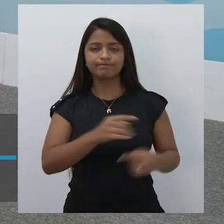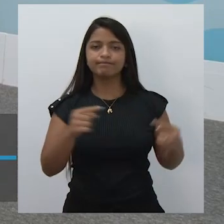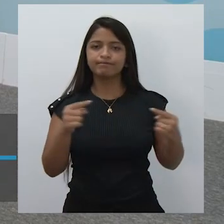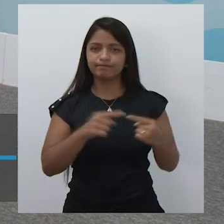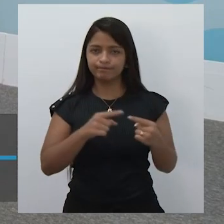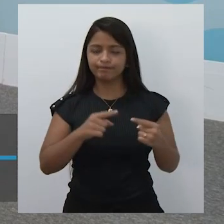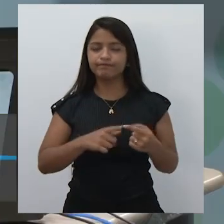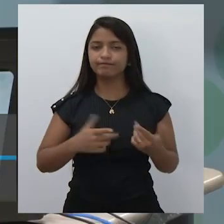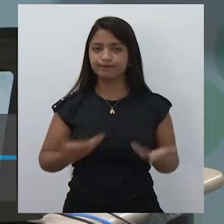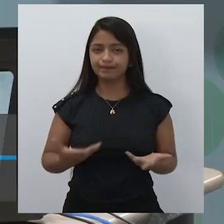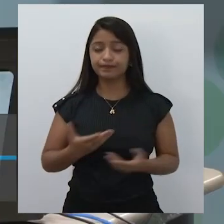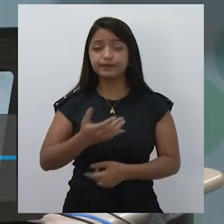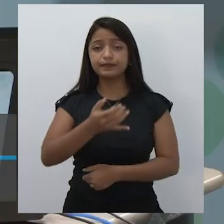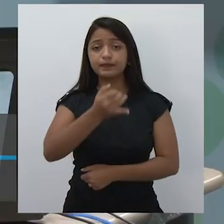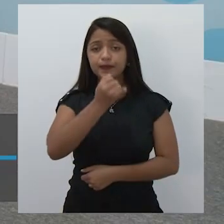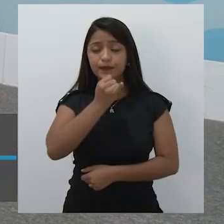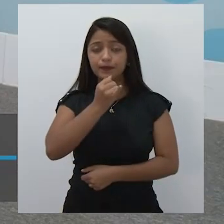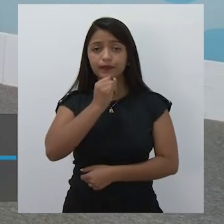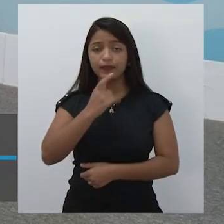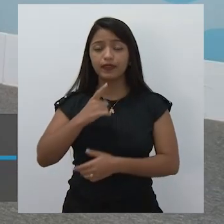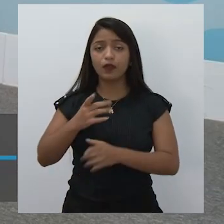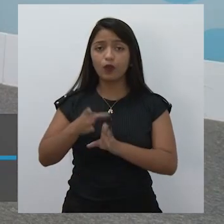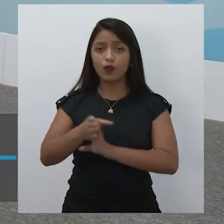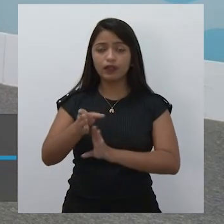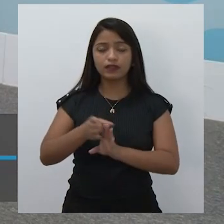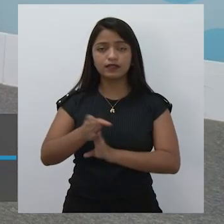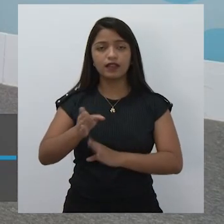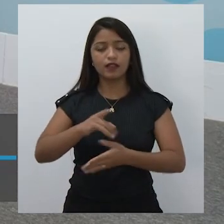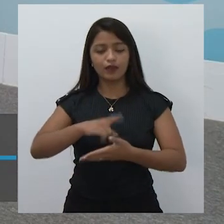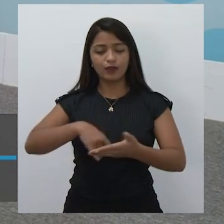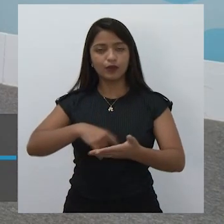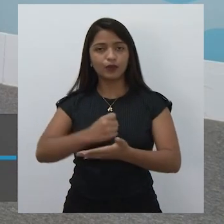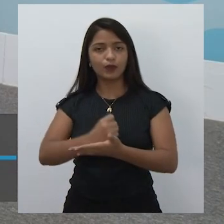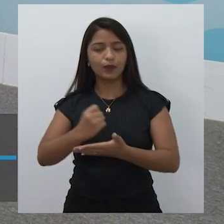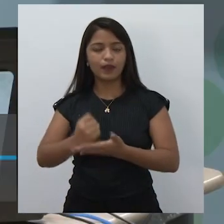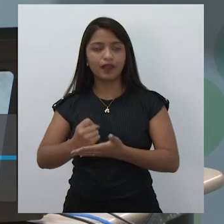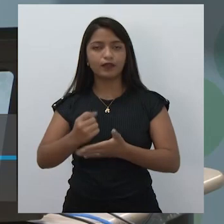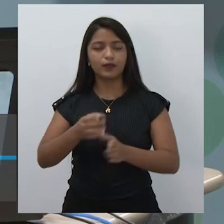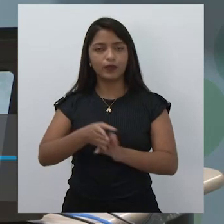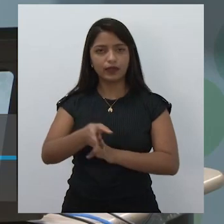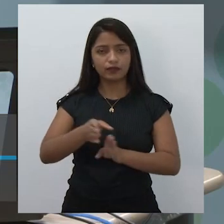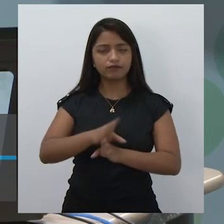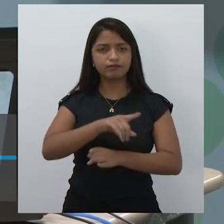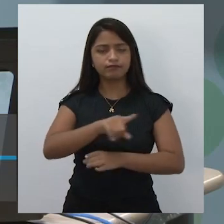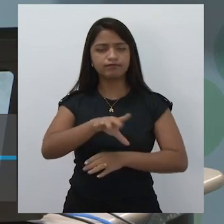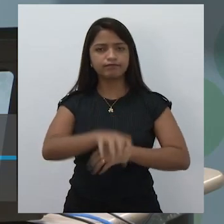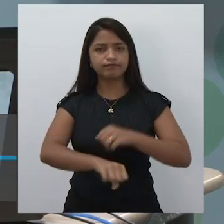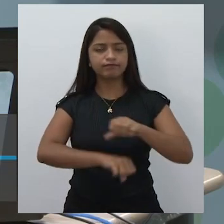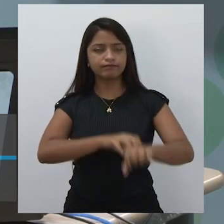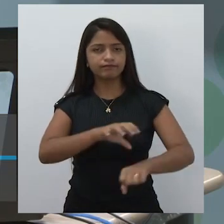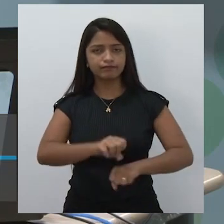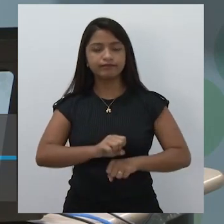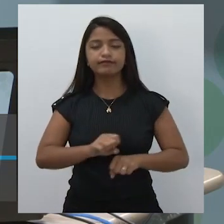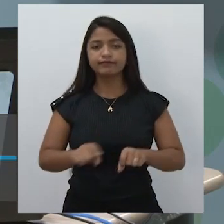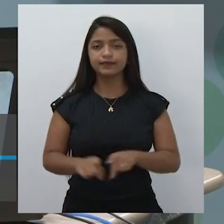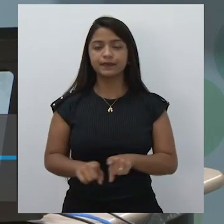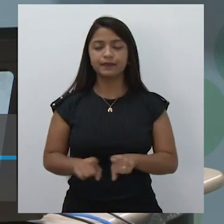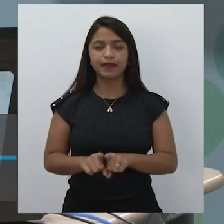pegar as orientações, né, os documentos orientadores, vocês vão começar a pegar